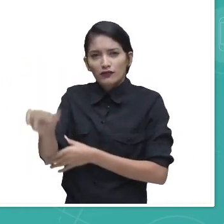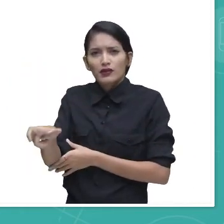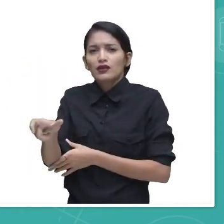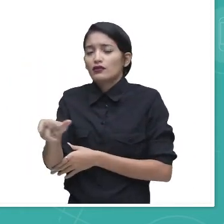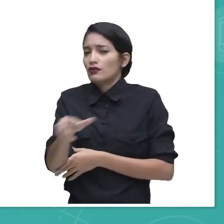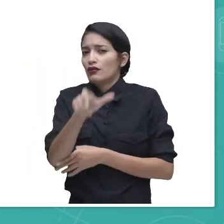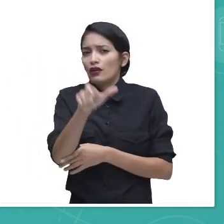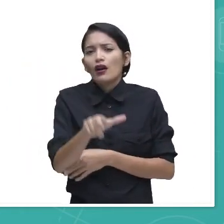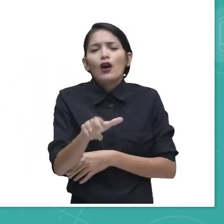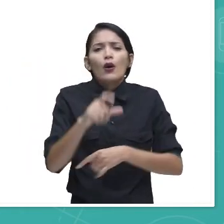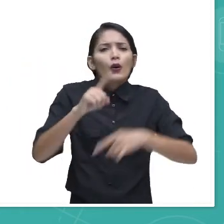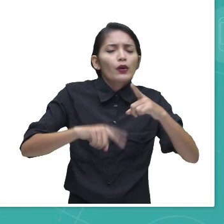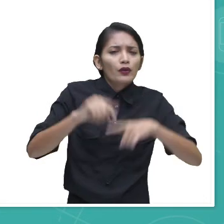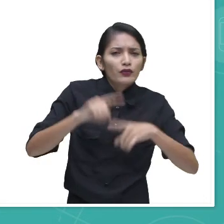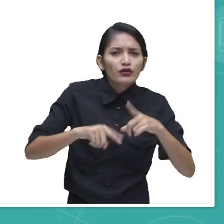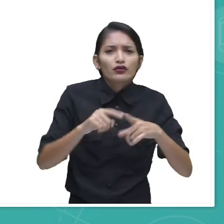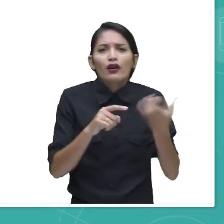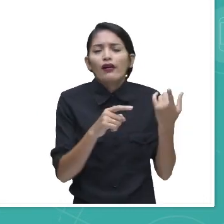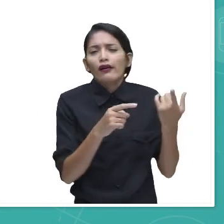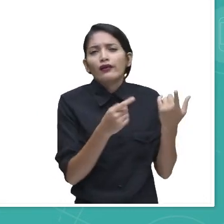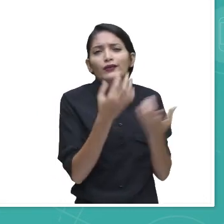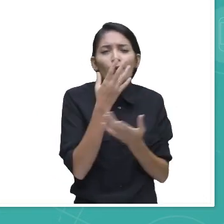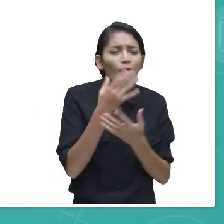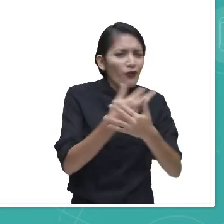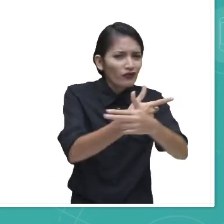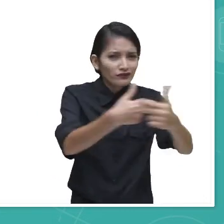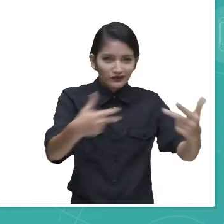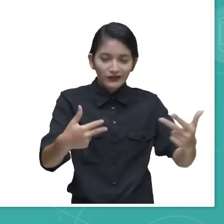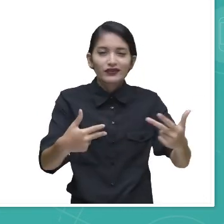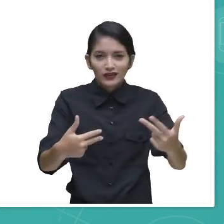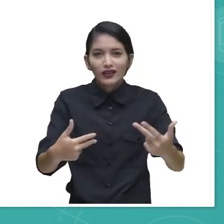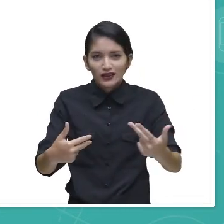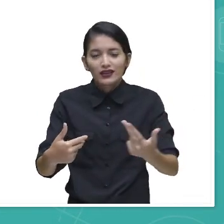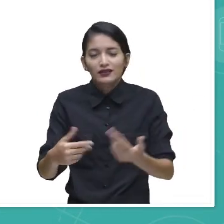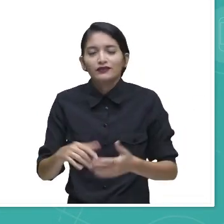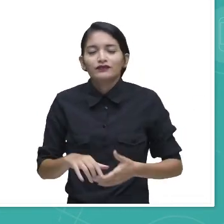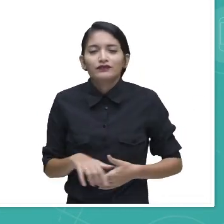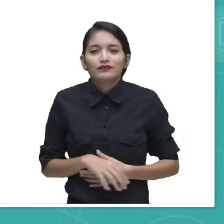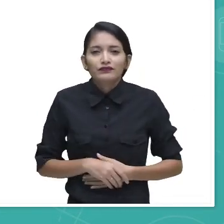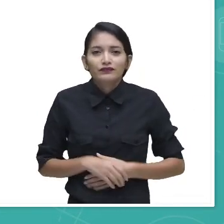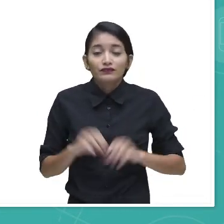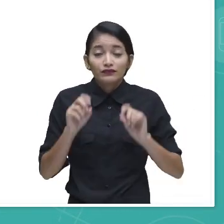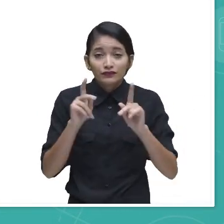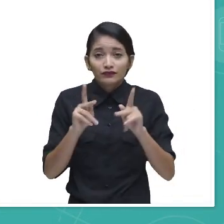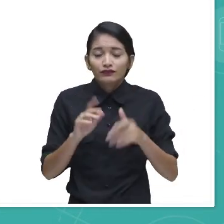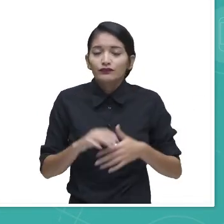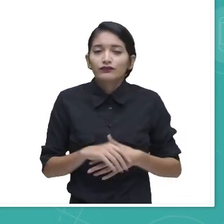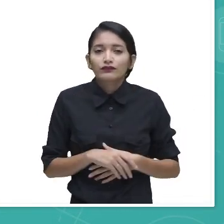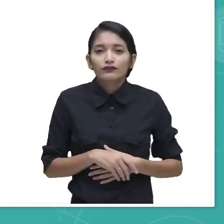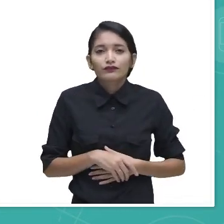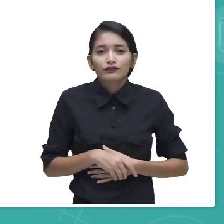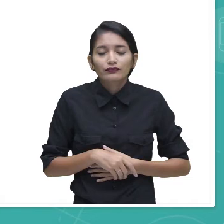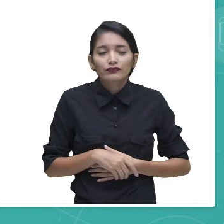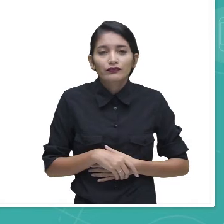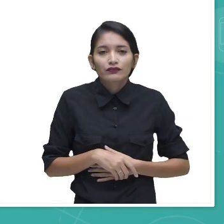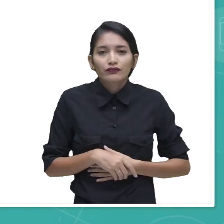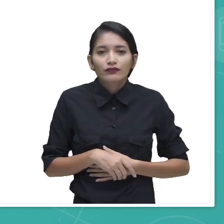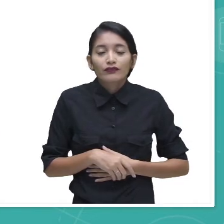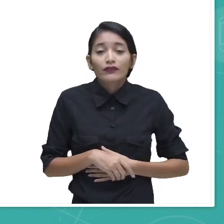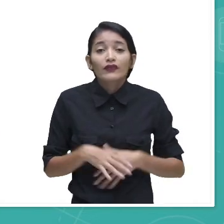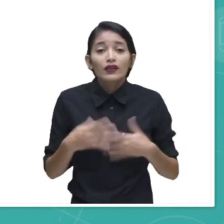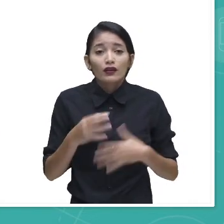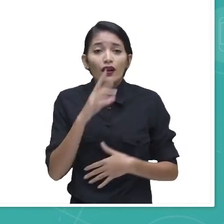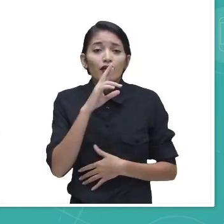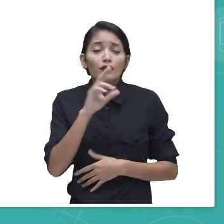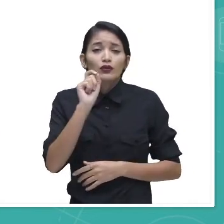ser, do objeto, da coisa, daquilo que você vai descrever, ok? Então, no nosso gabarito nós